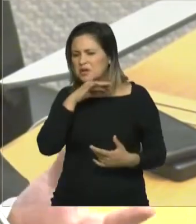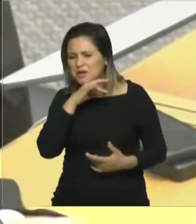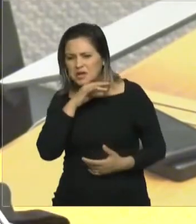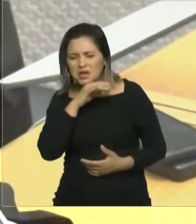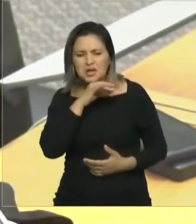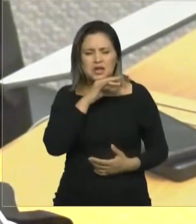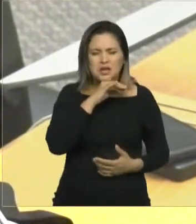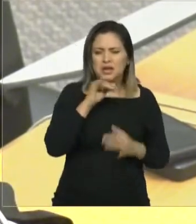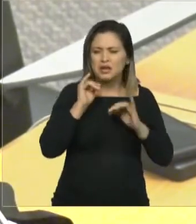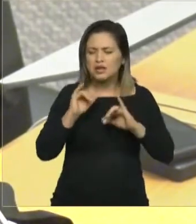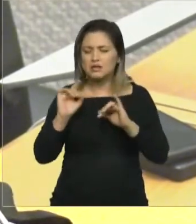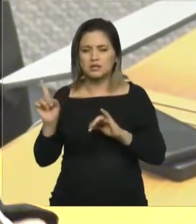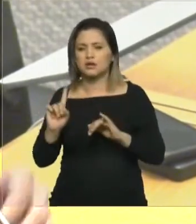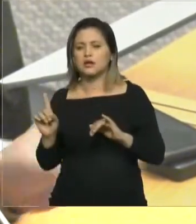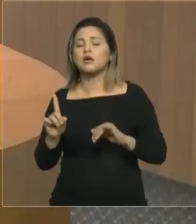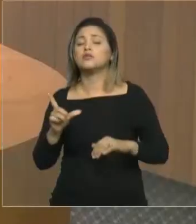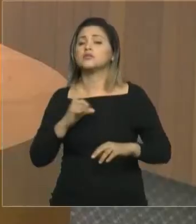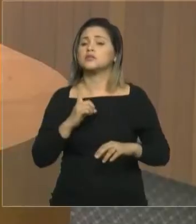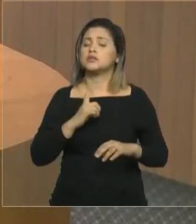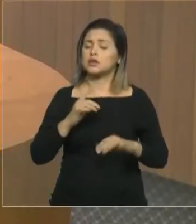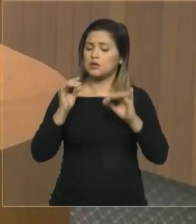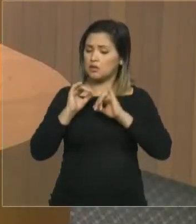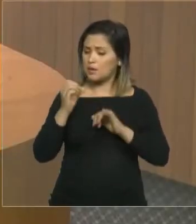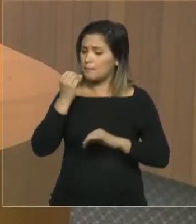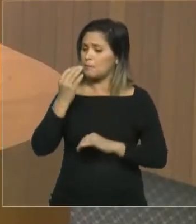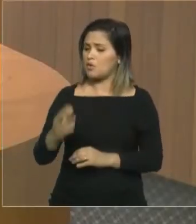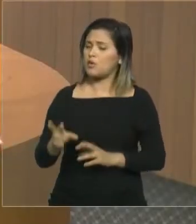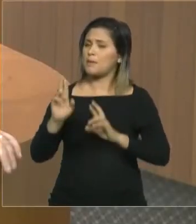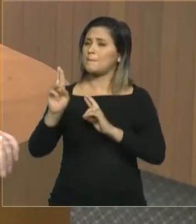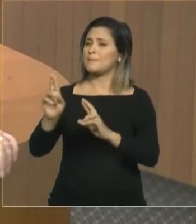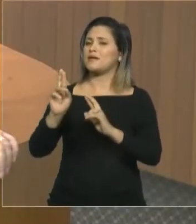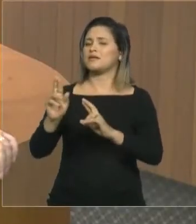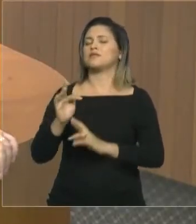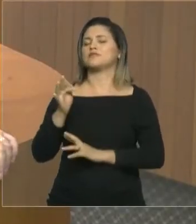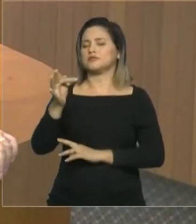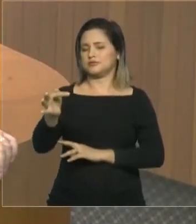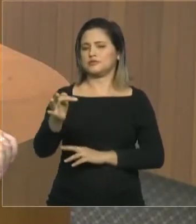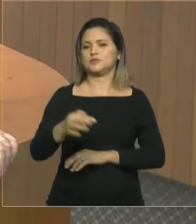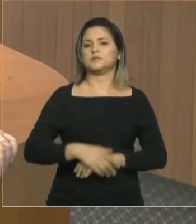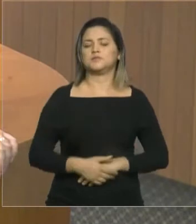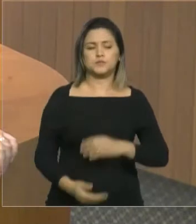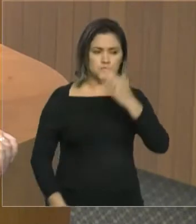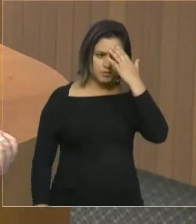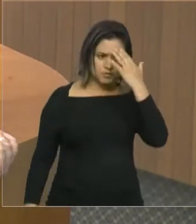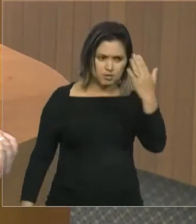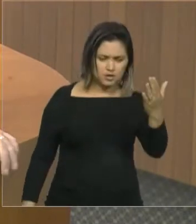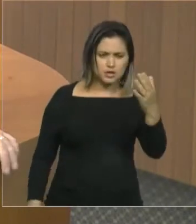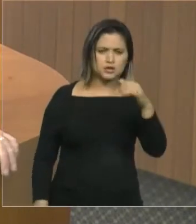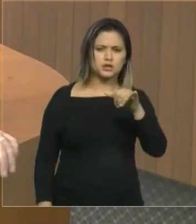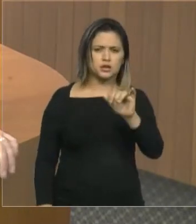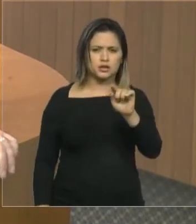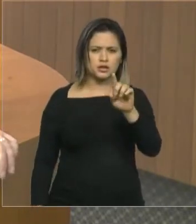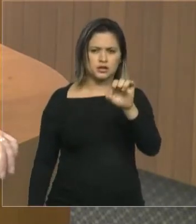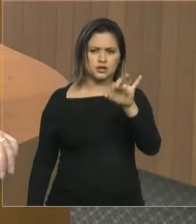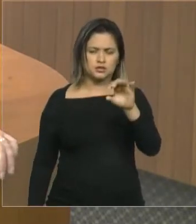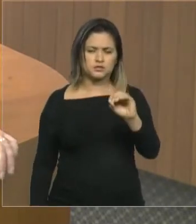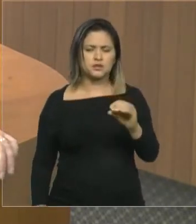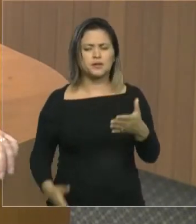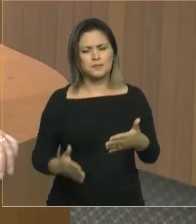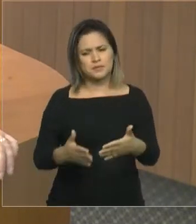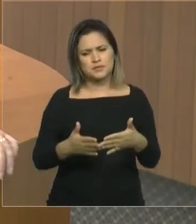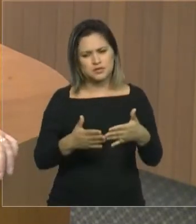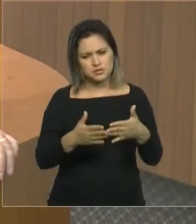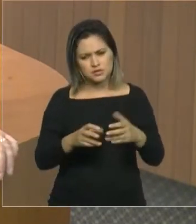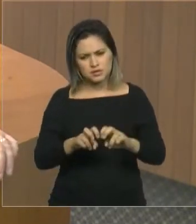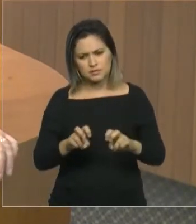Muito obrigado. Obrigado, deputado doutor Iglésio. Eu queria pedir à mesa, presidente Cleide Coutinho,